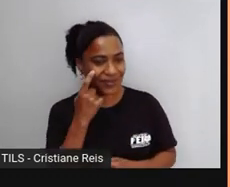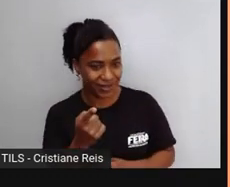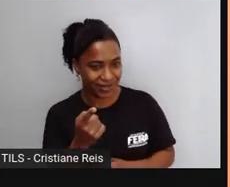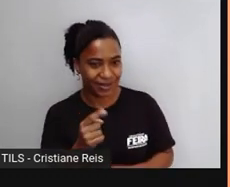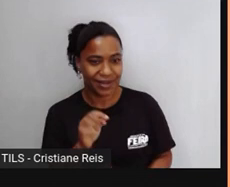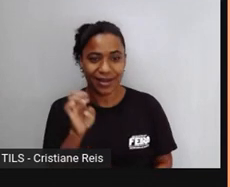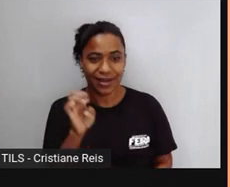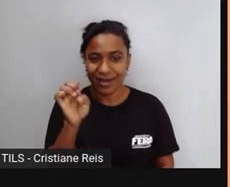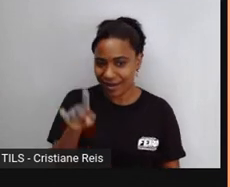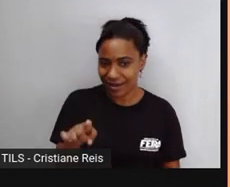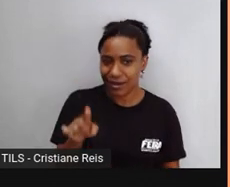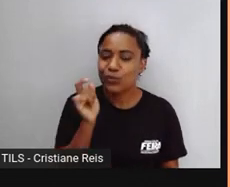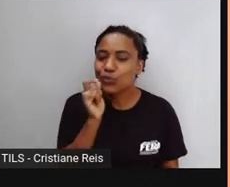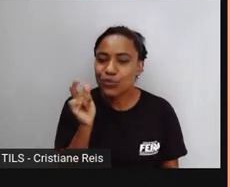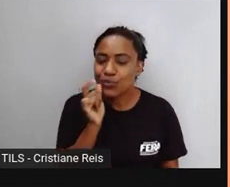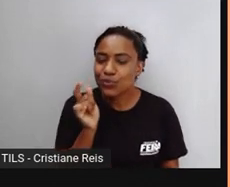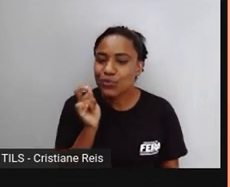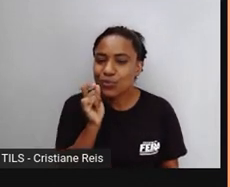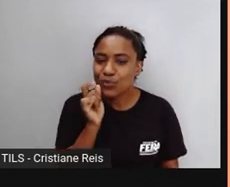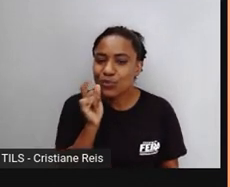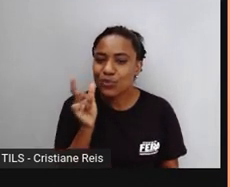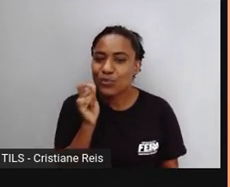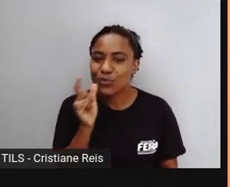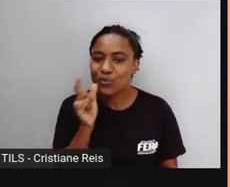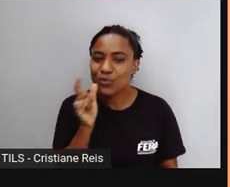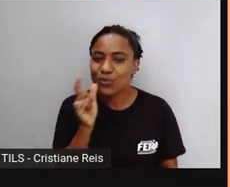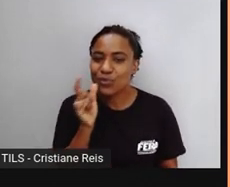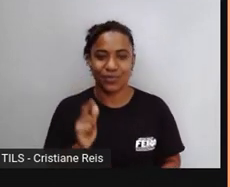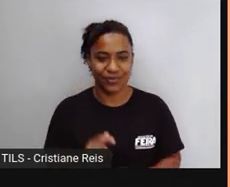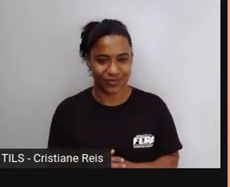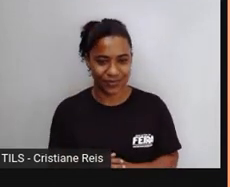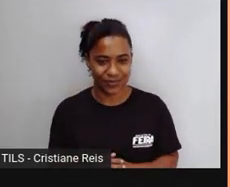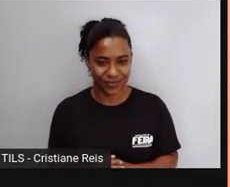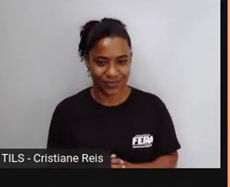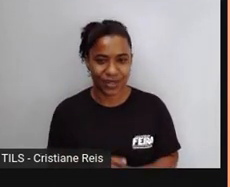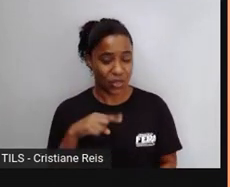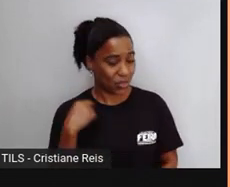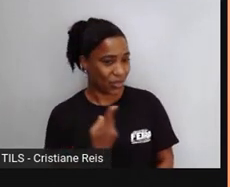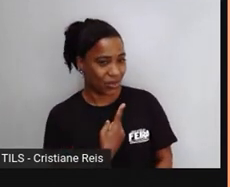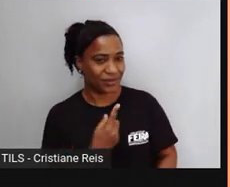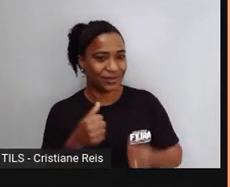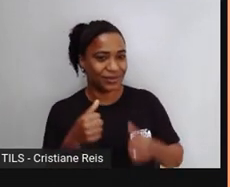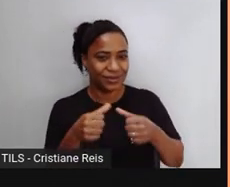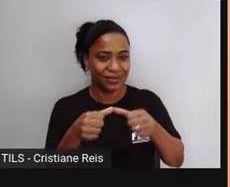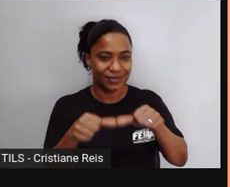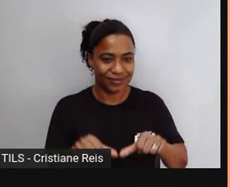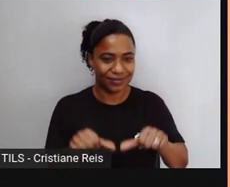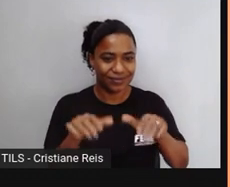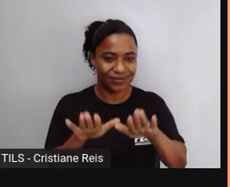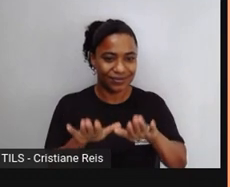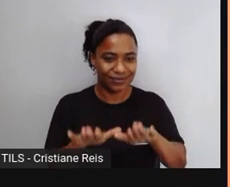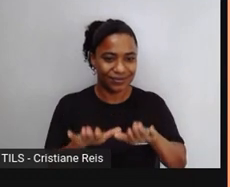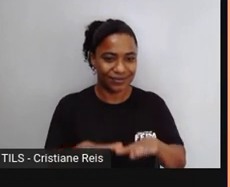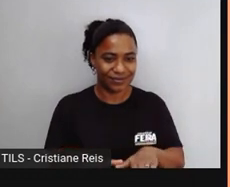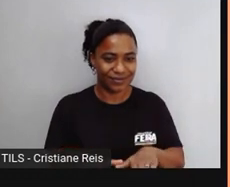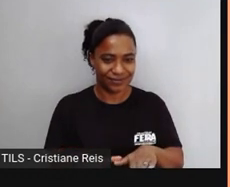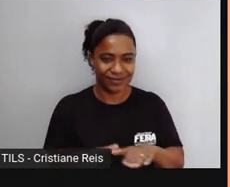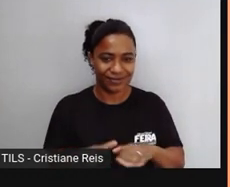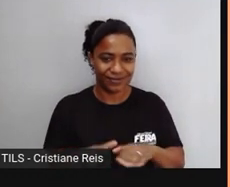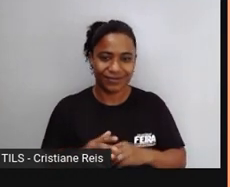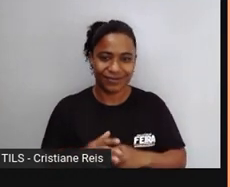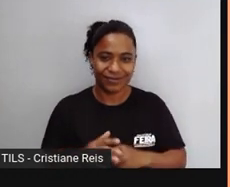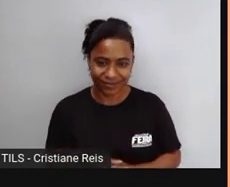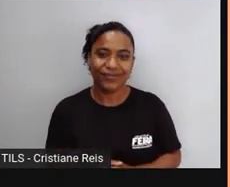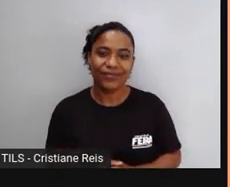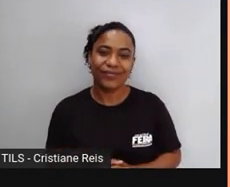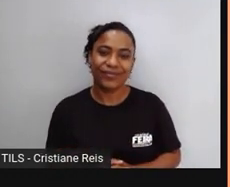here. We're here. Nós estamos aqui. They are at school. They're at school. Eles